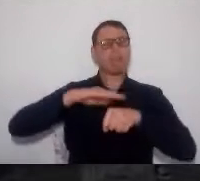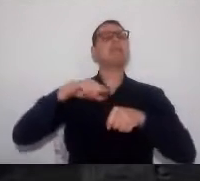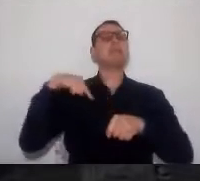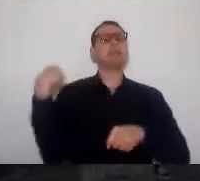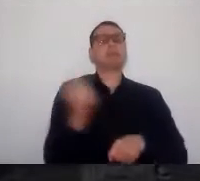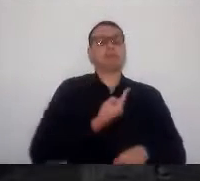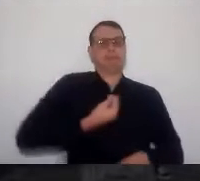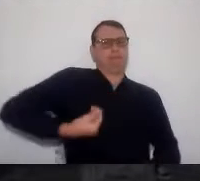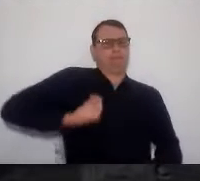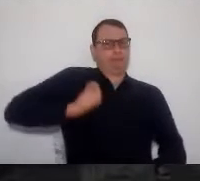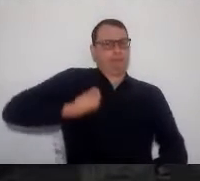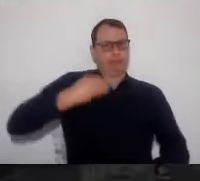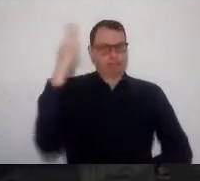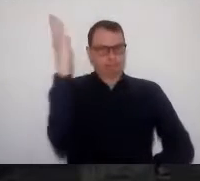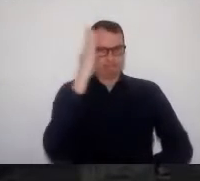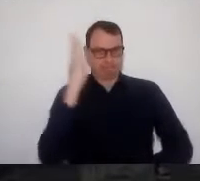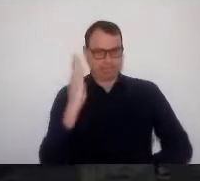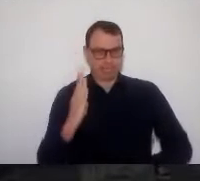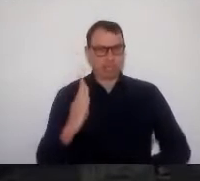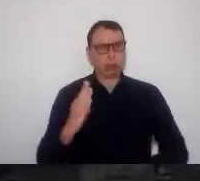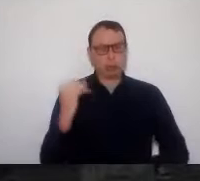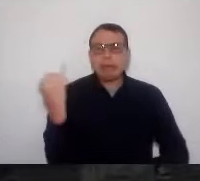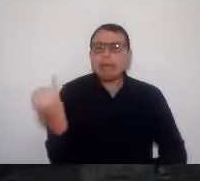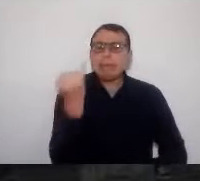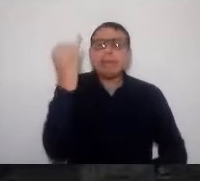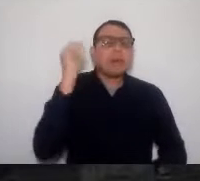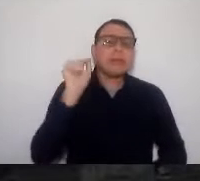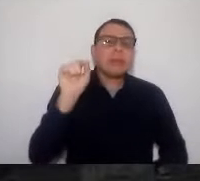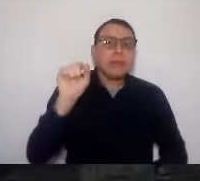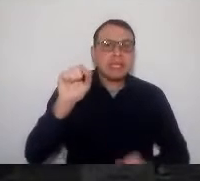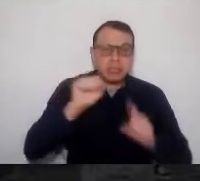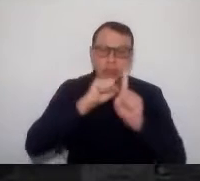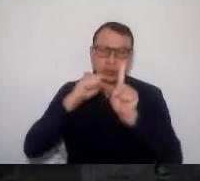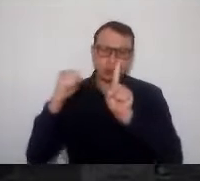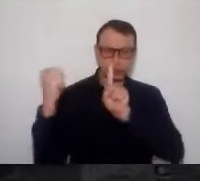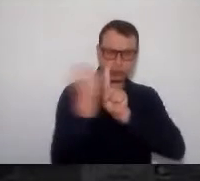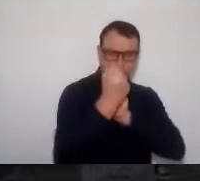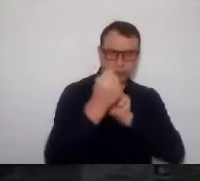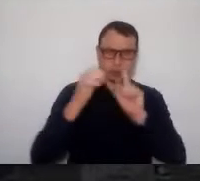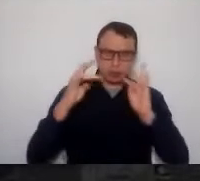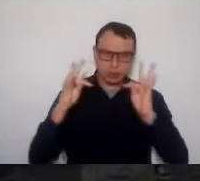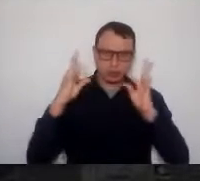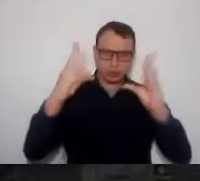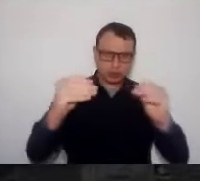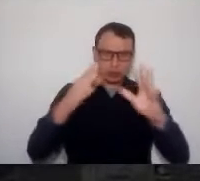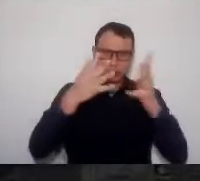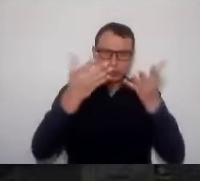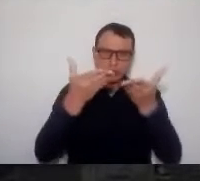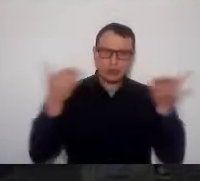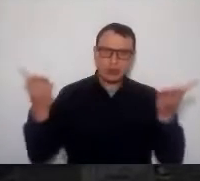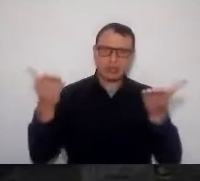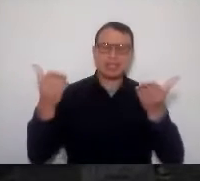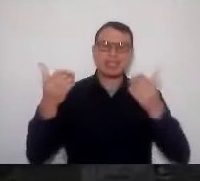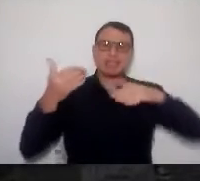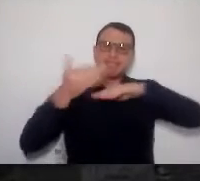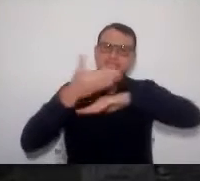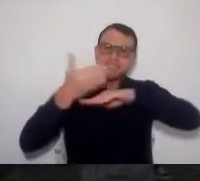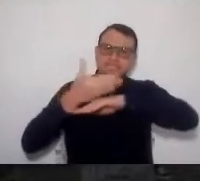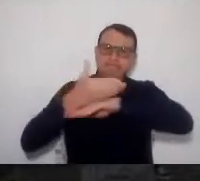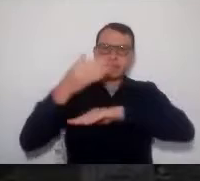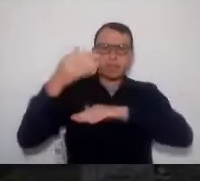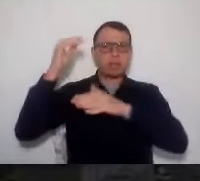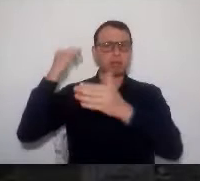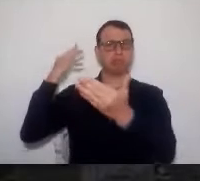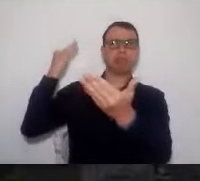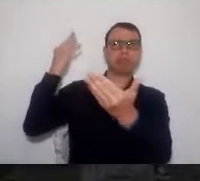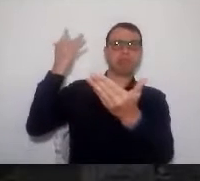que toda a sociedade brasileira e todos os agentes sociais que fazem parte da história política